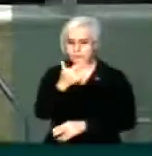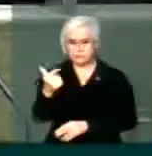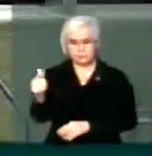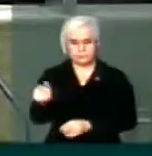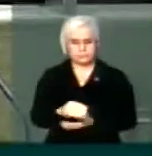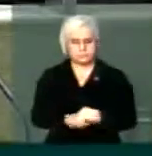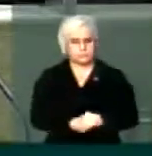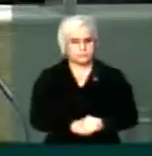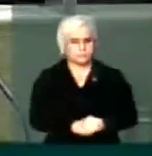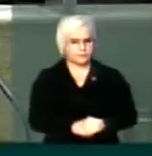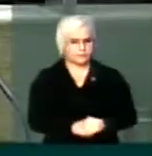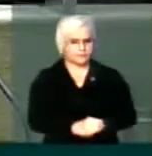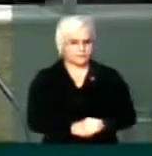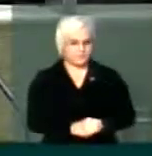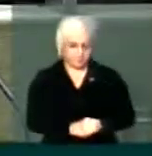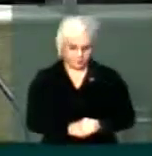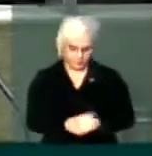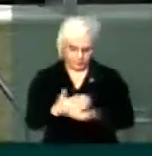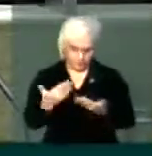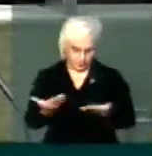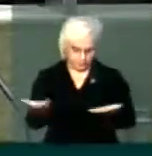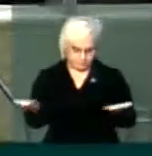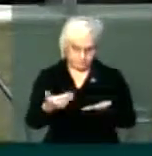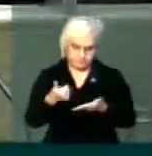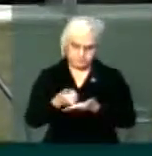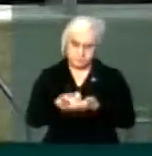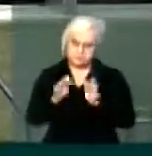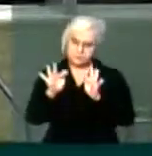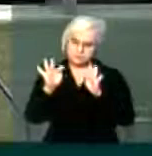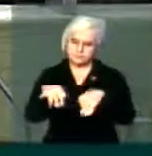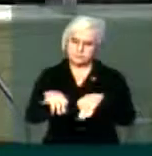proteção do poder público. Nesta reta final de